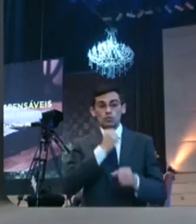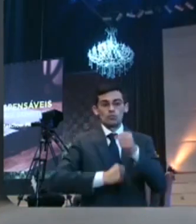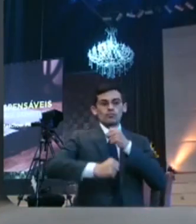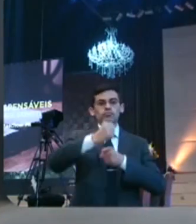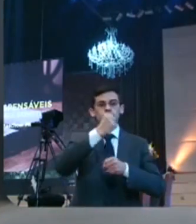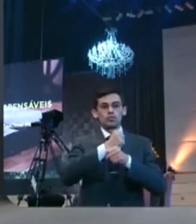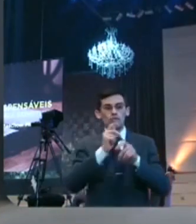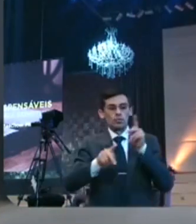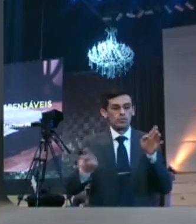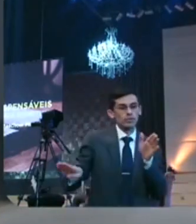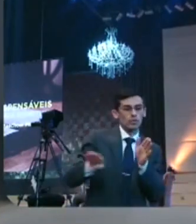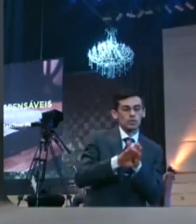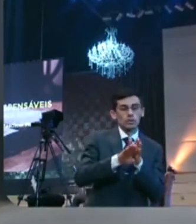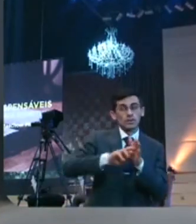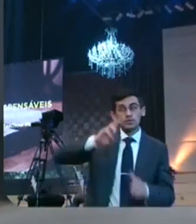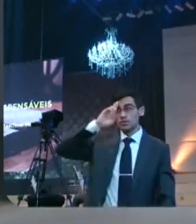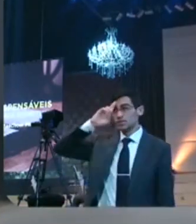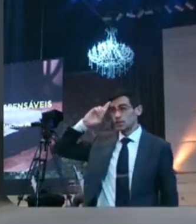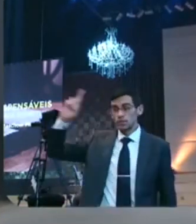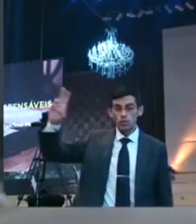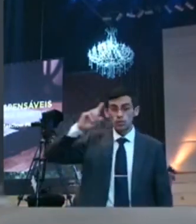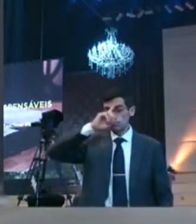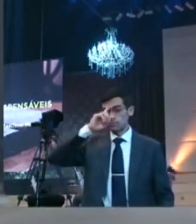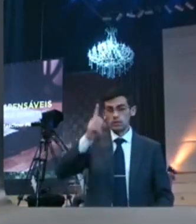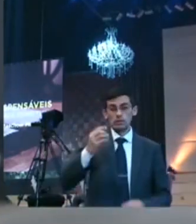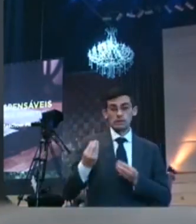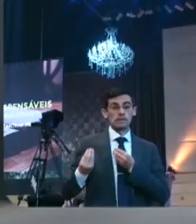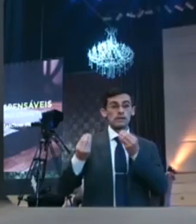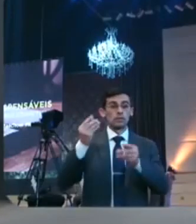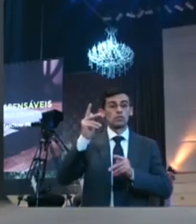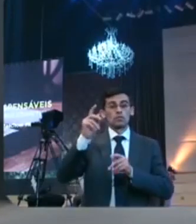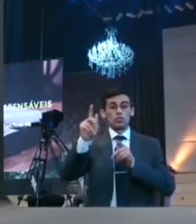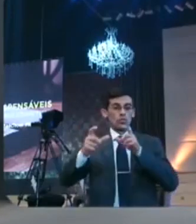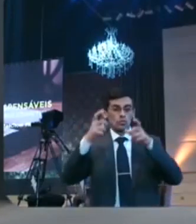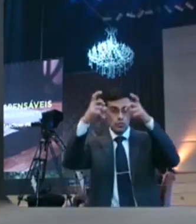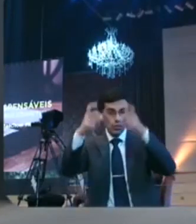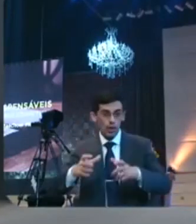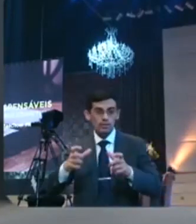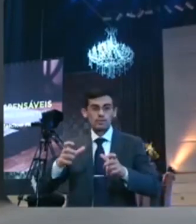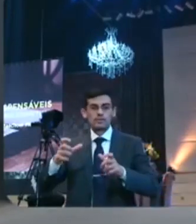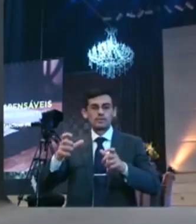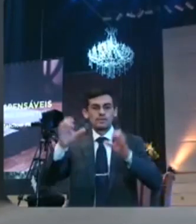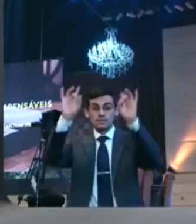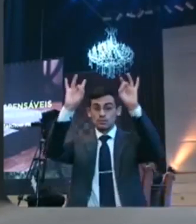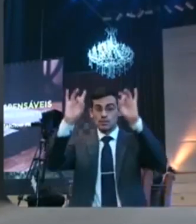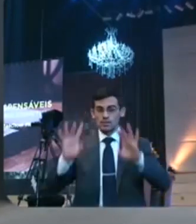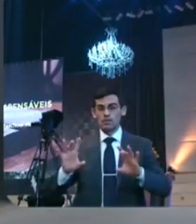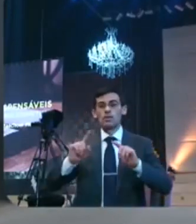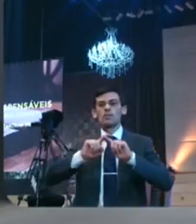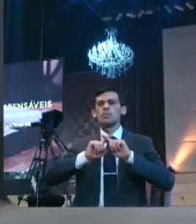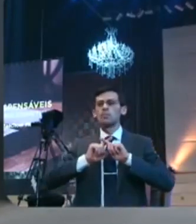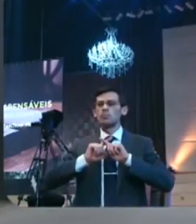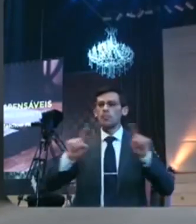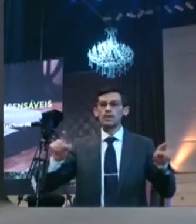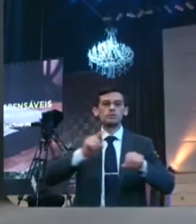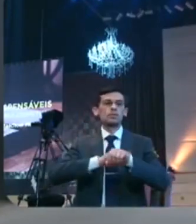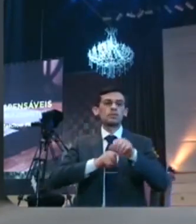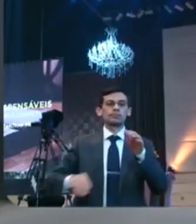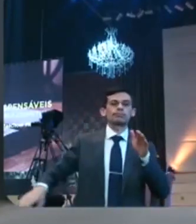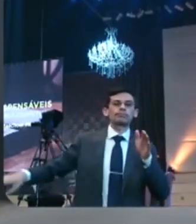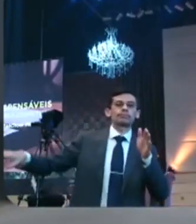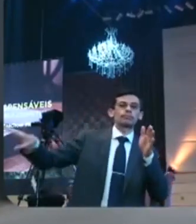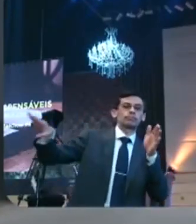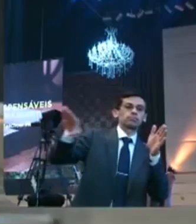e o Senhor estava dando a terra prometida 38 anos atrás. Mas quando eles chegaram